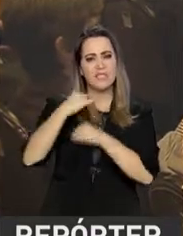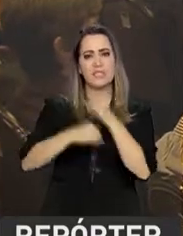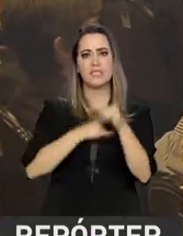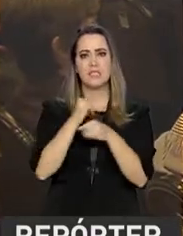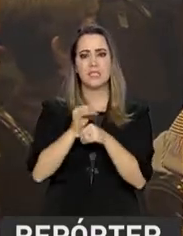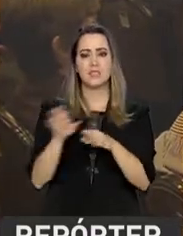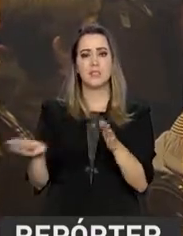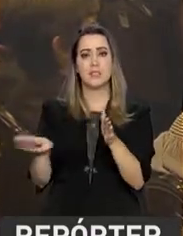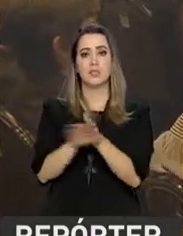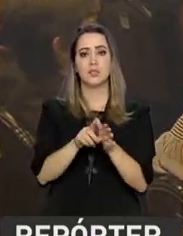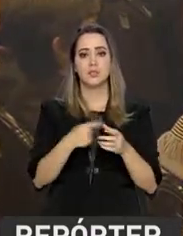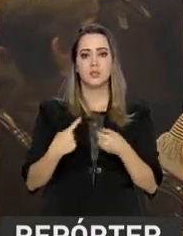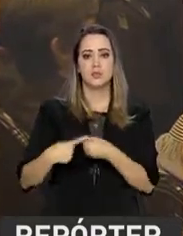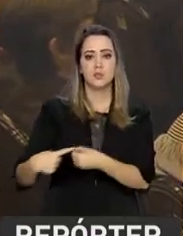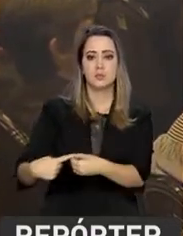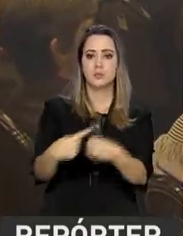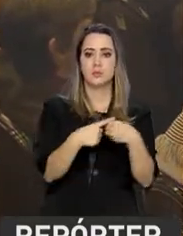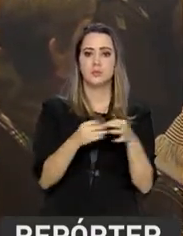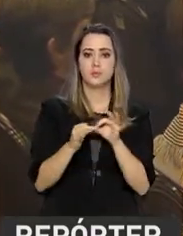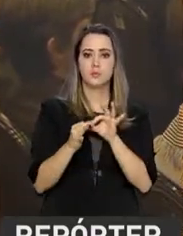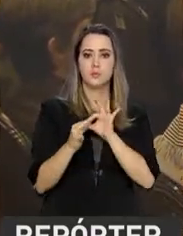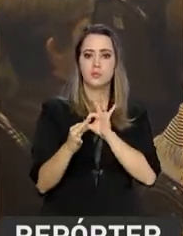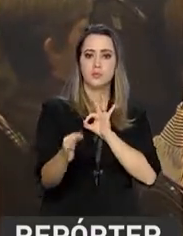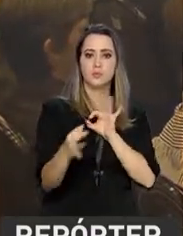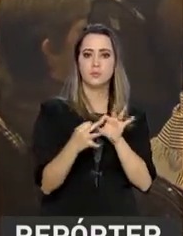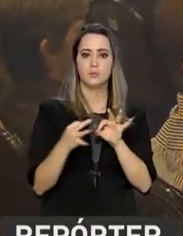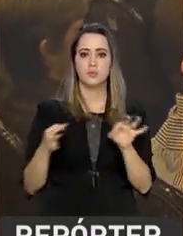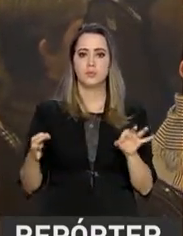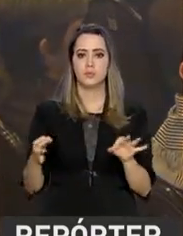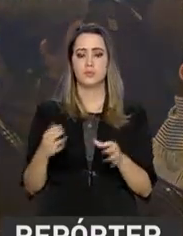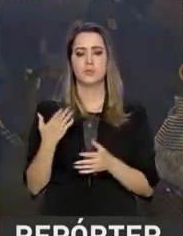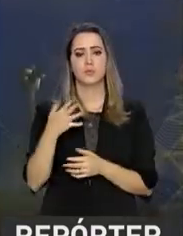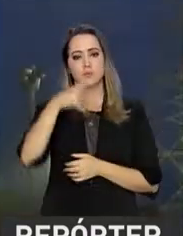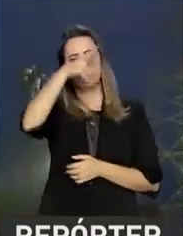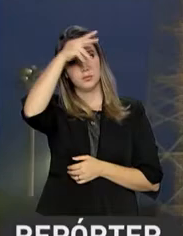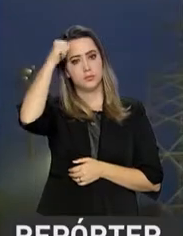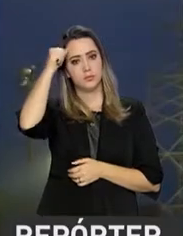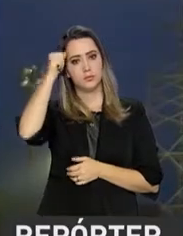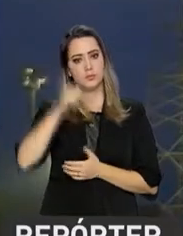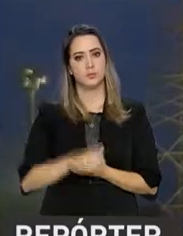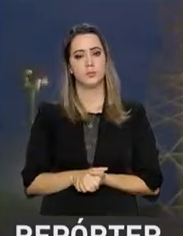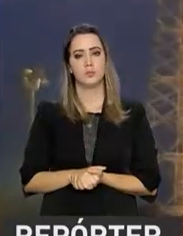causar para todos os munícipes, para todos os habitantes do estado do Amazonas.